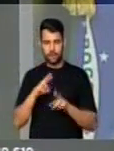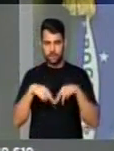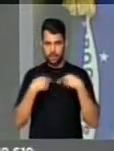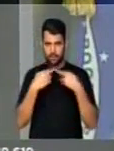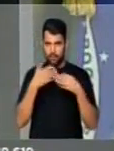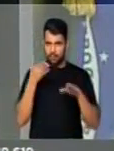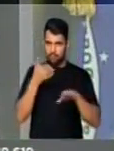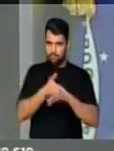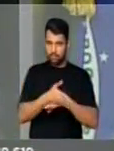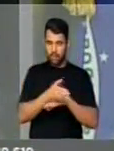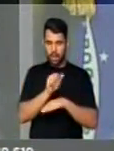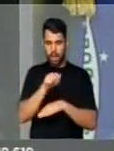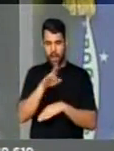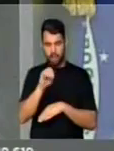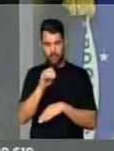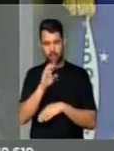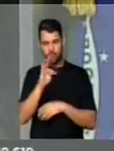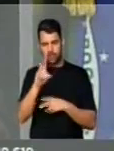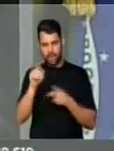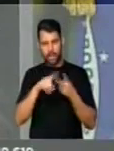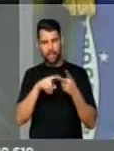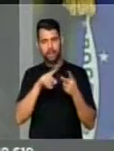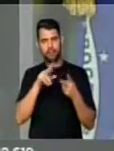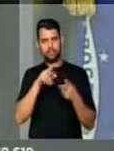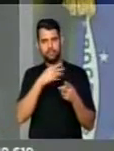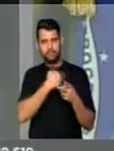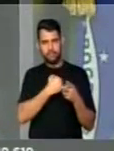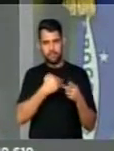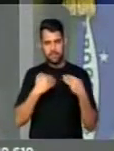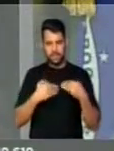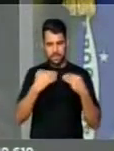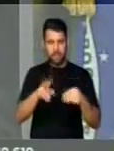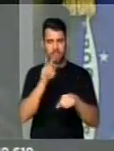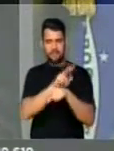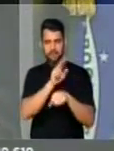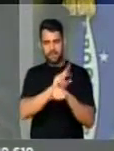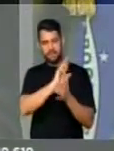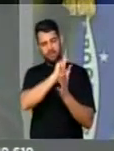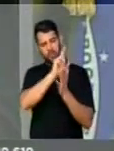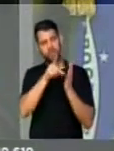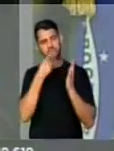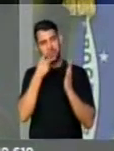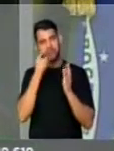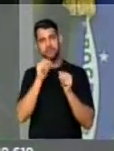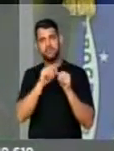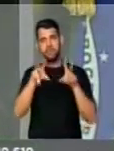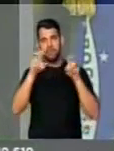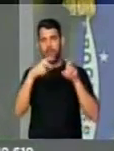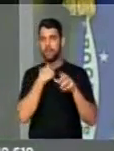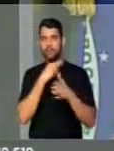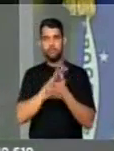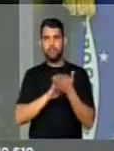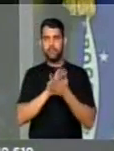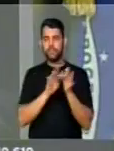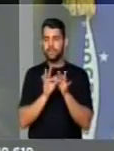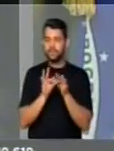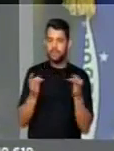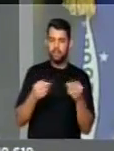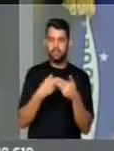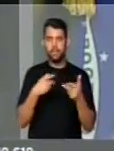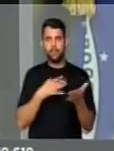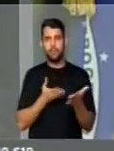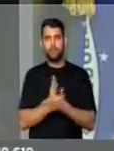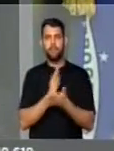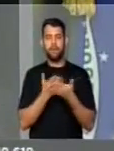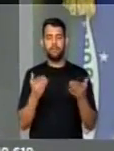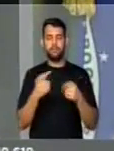audiência, a ABRA, a CONTAG, o Ministério da Defesa, entre outros, manifestarem que esse é um assunto que não pode ser simplesmente